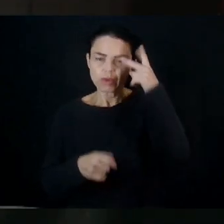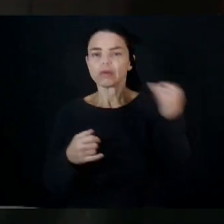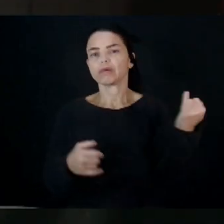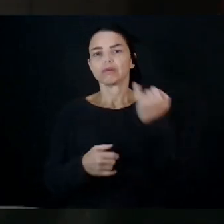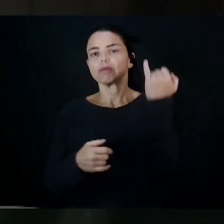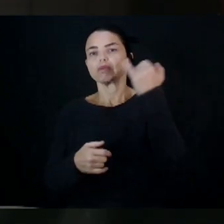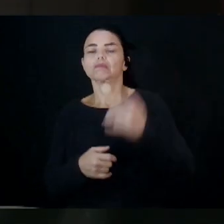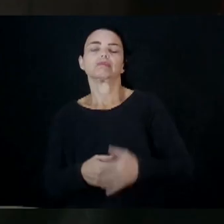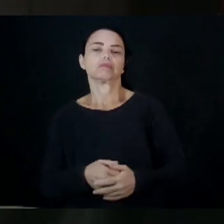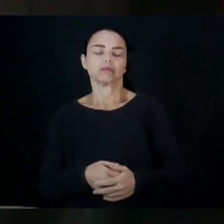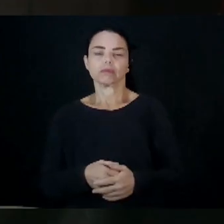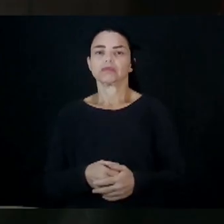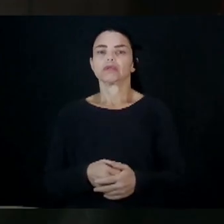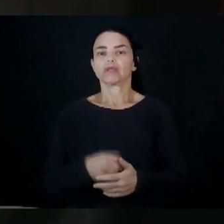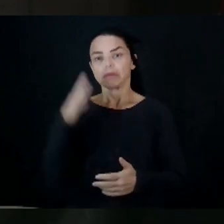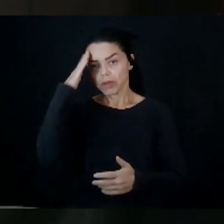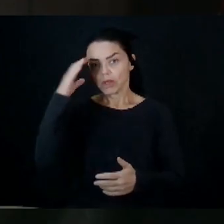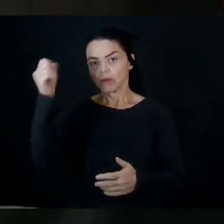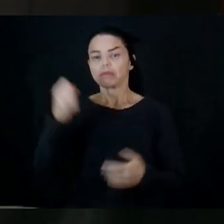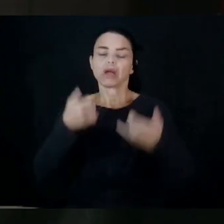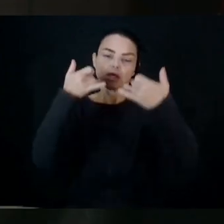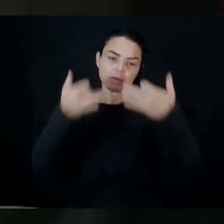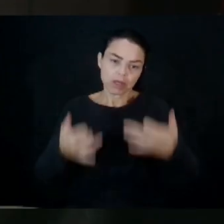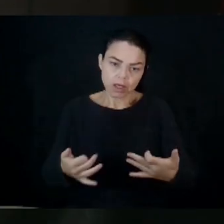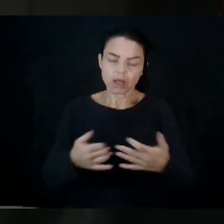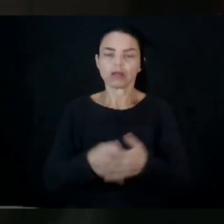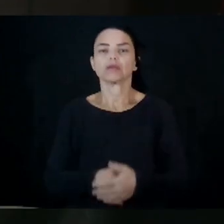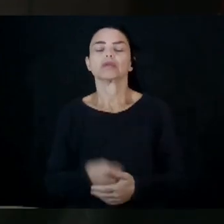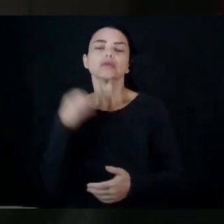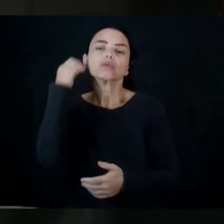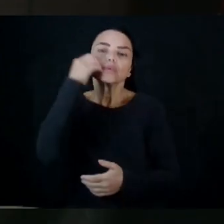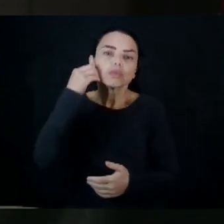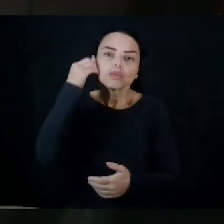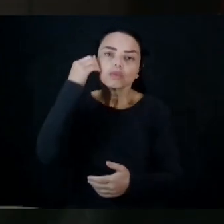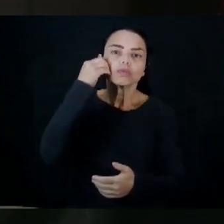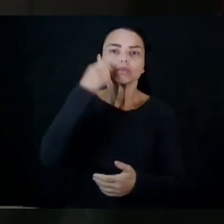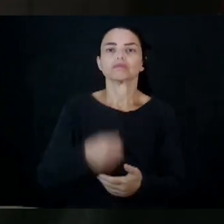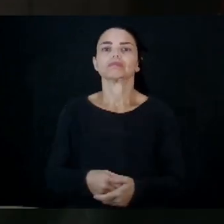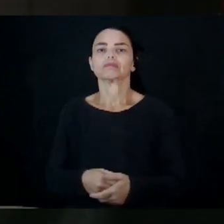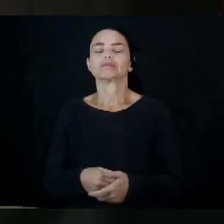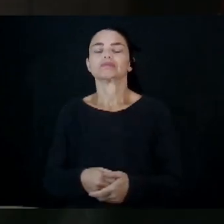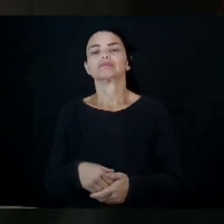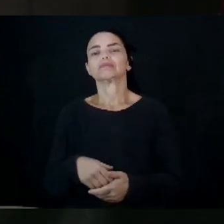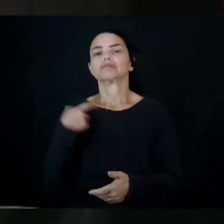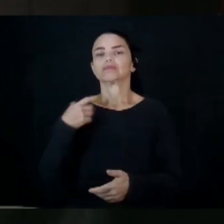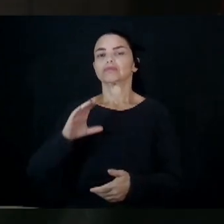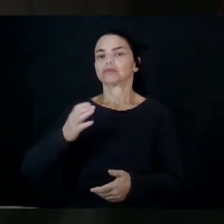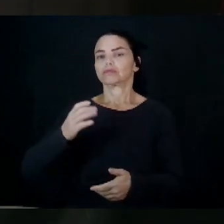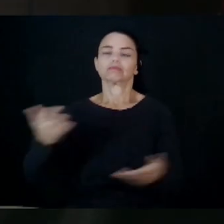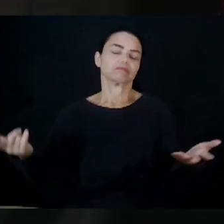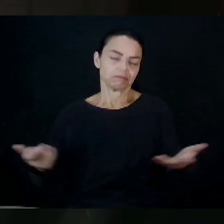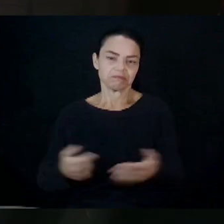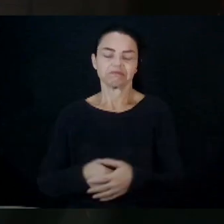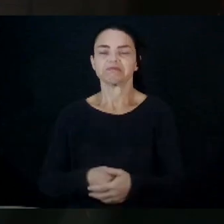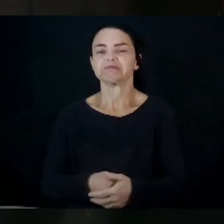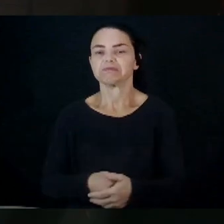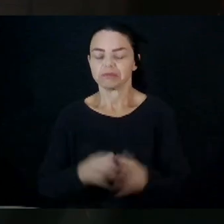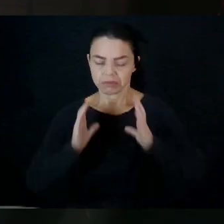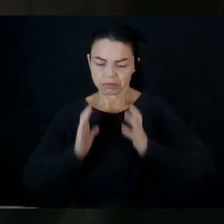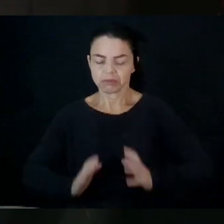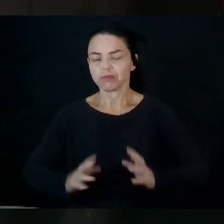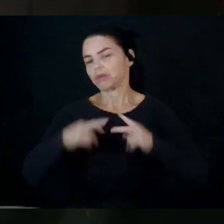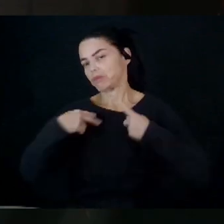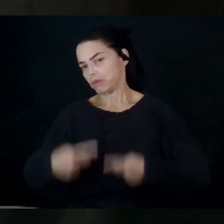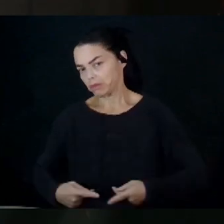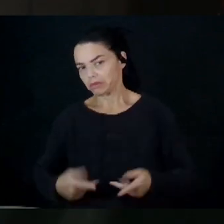a sabedoria, né, a experiência e a ciência referente a comportamento, e hoje em